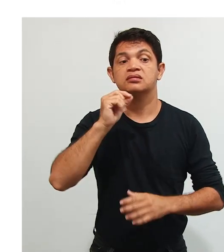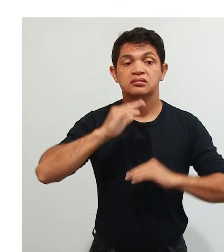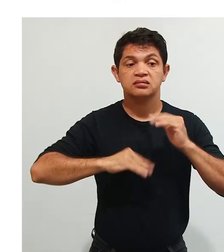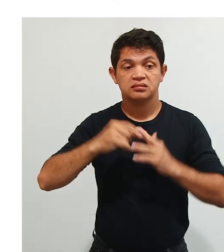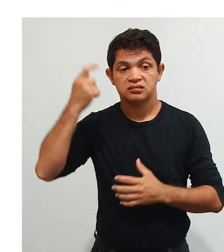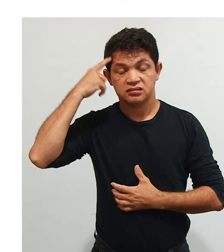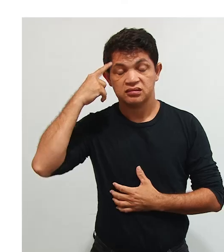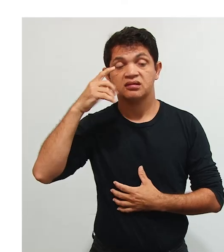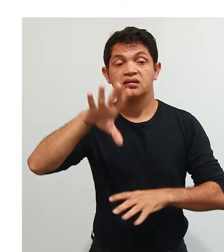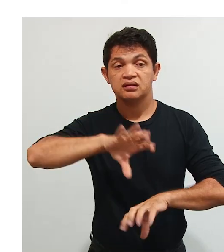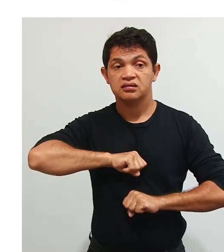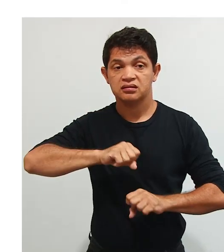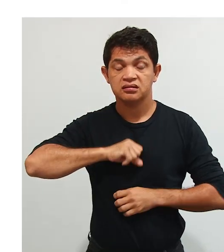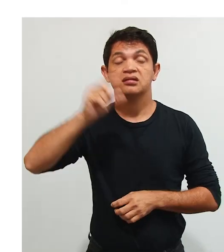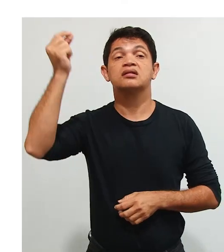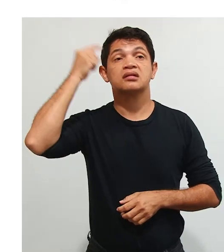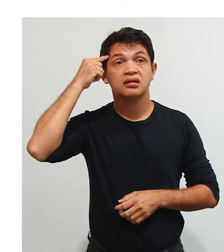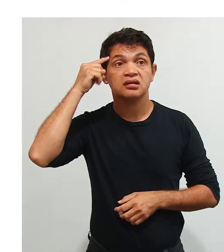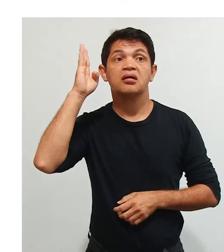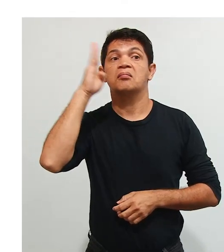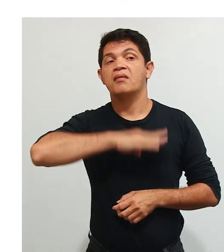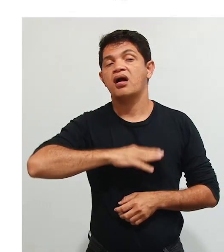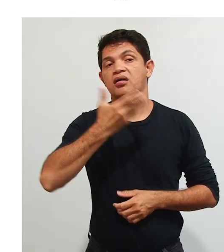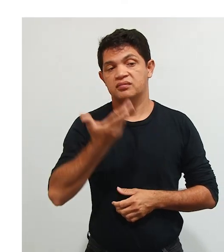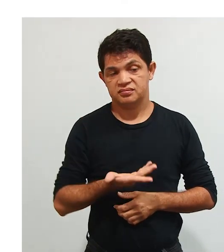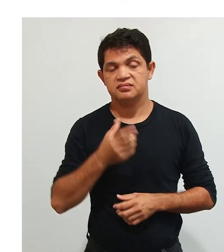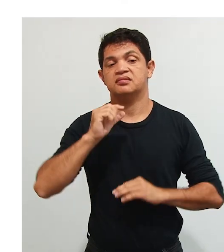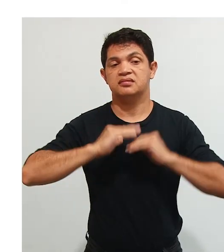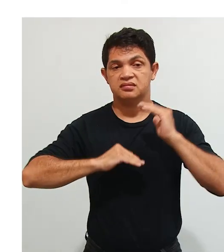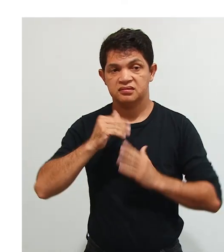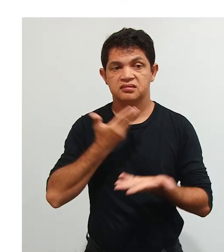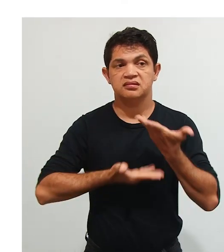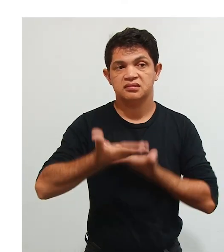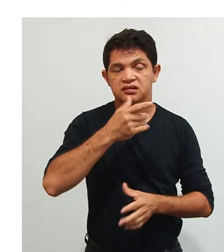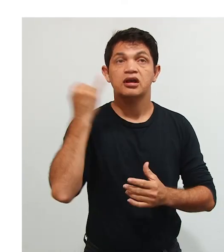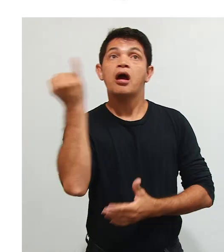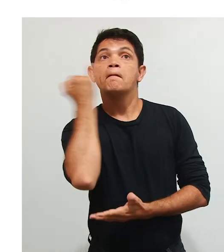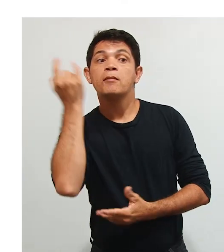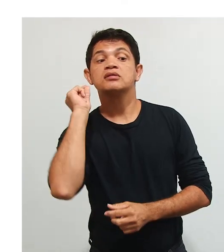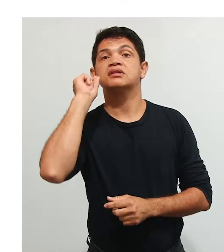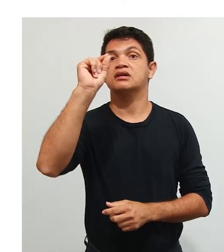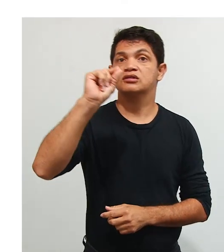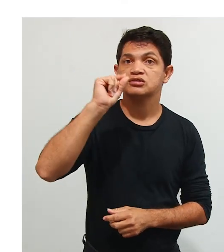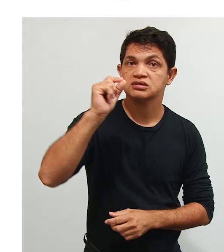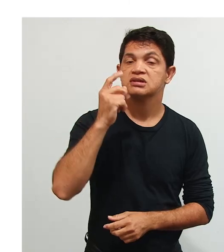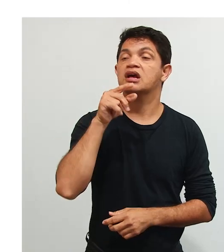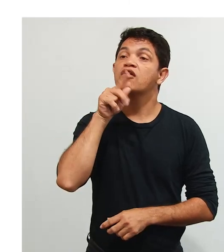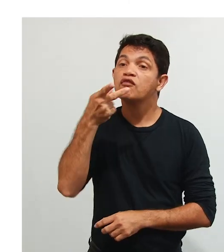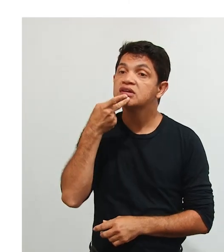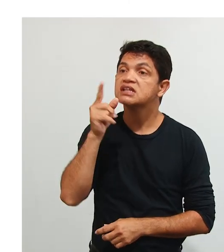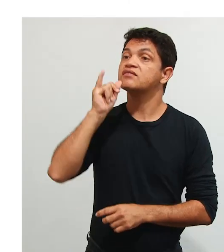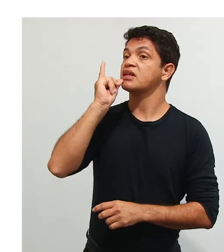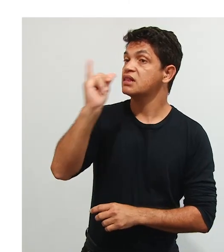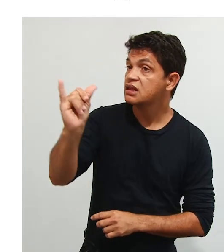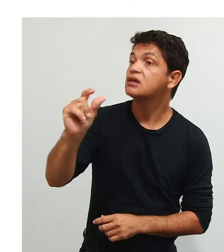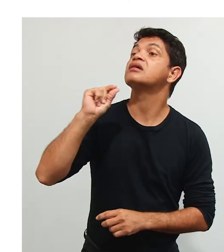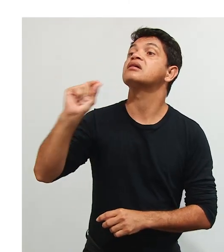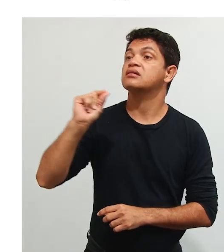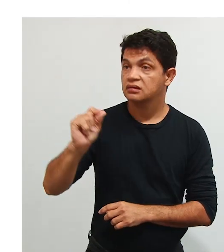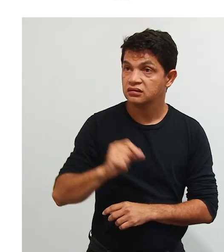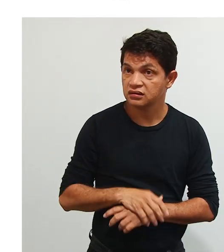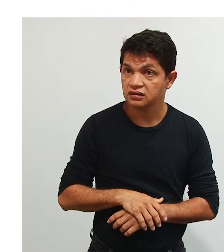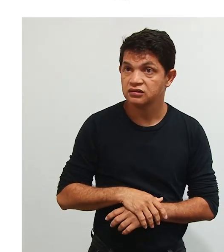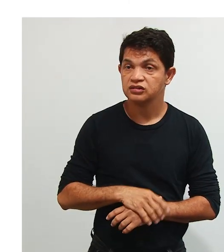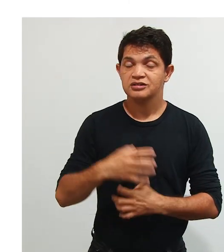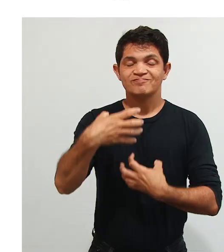pensamento. Como assim eu não tenho educação, né? E aí, o que é importante você dizer? É como você